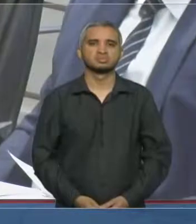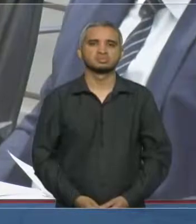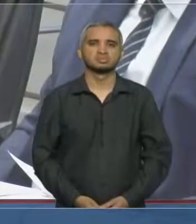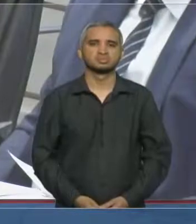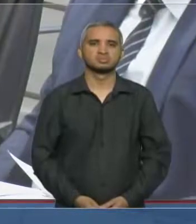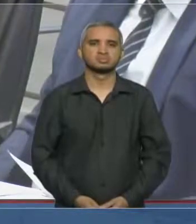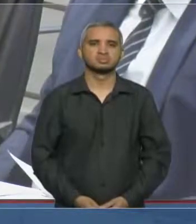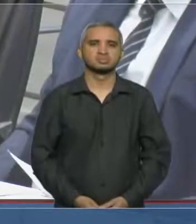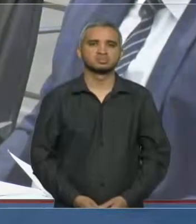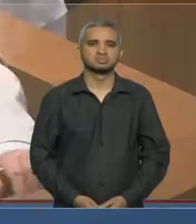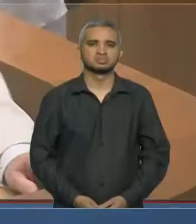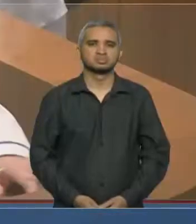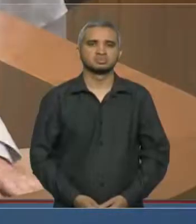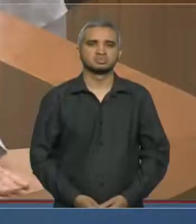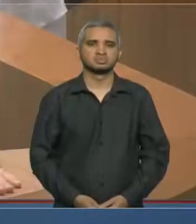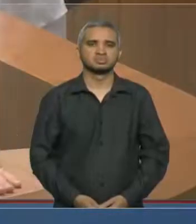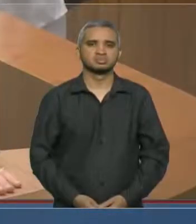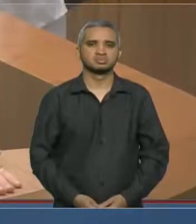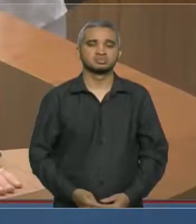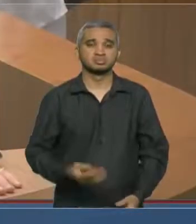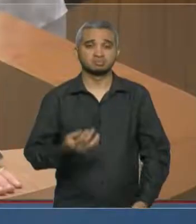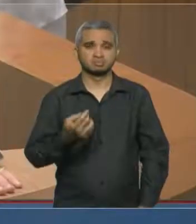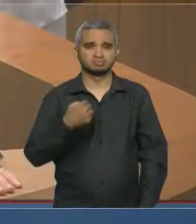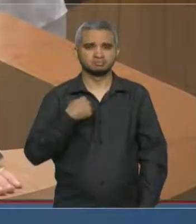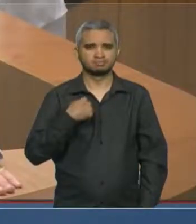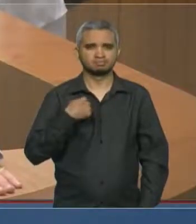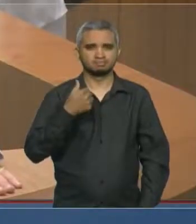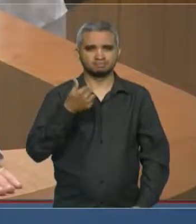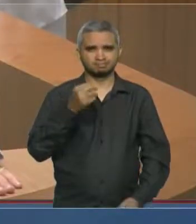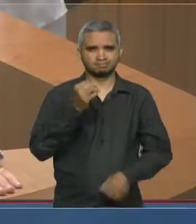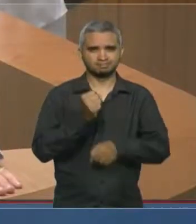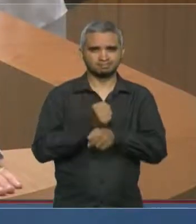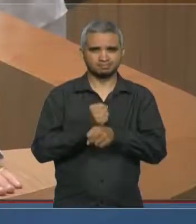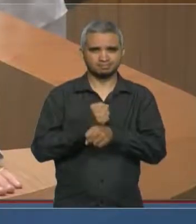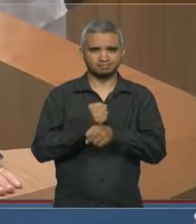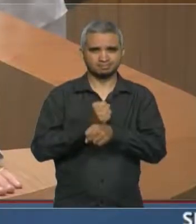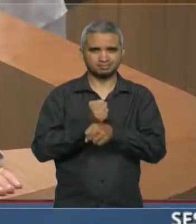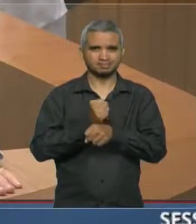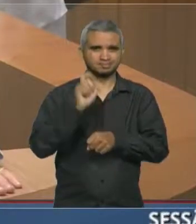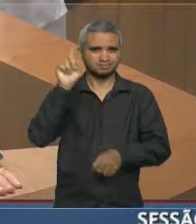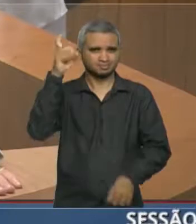como deputado que fui durante 10 anos, eu